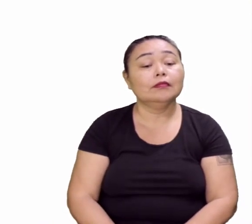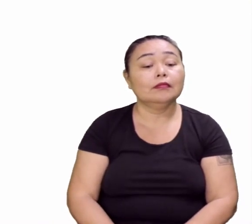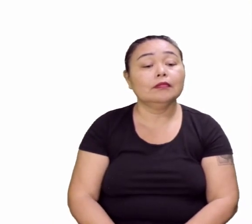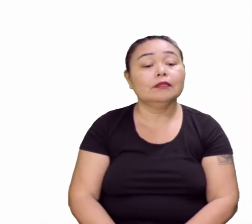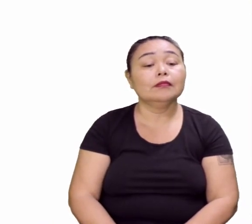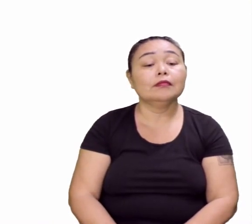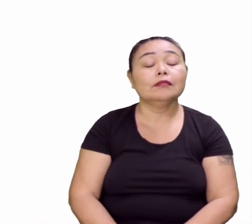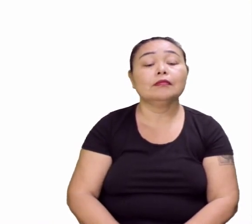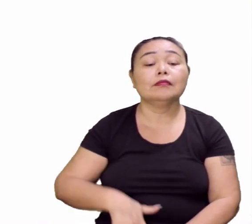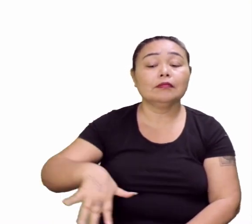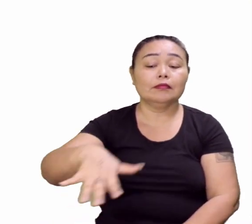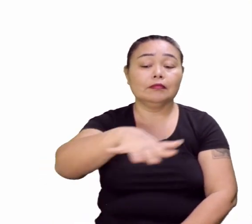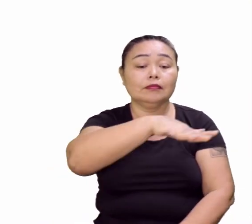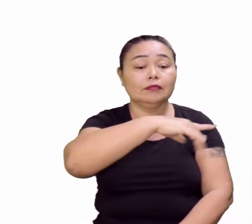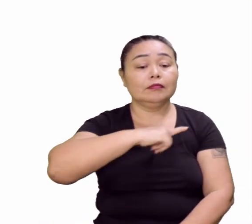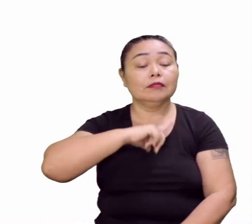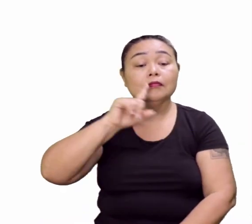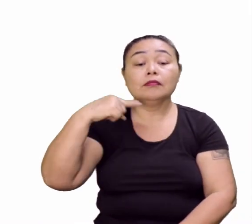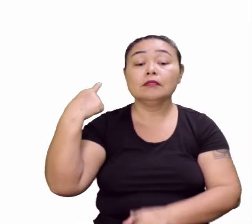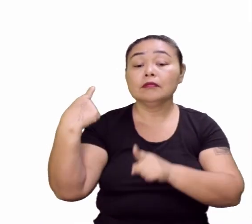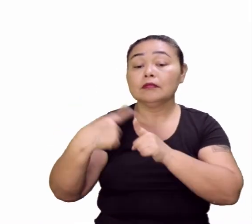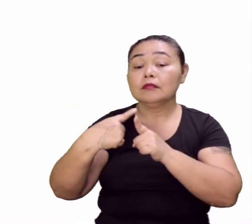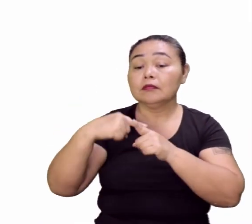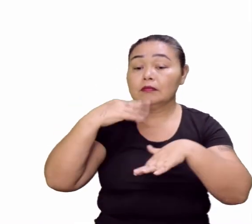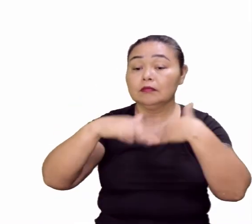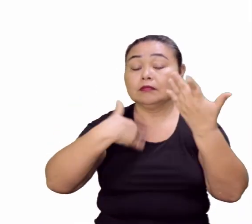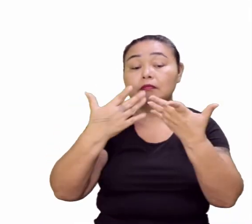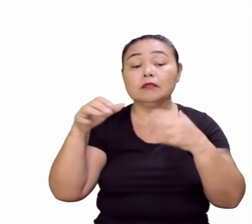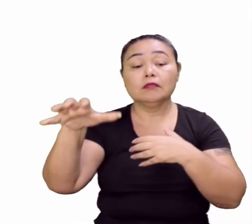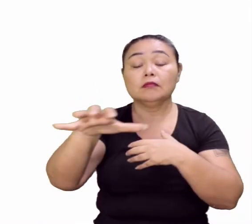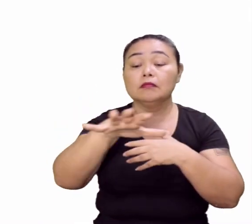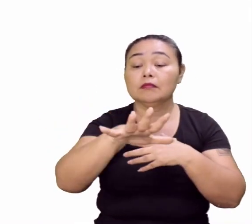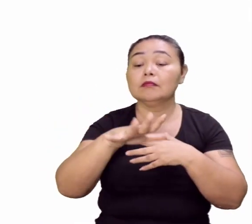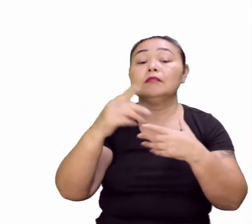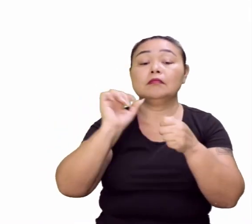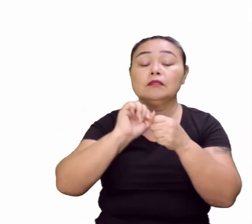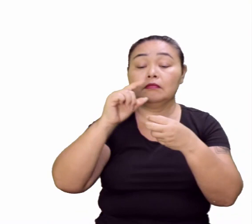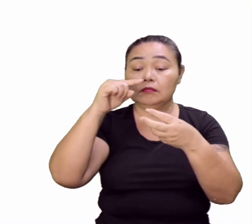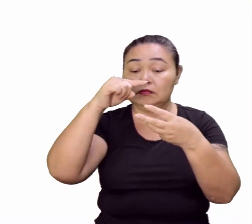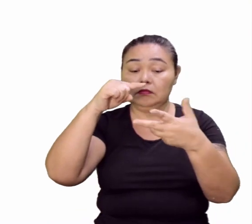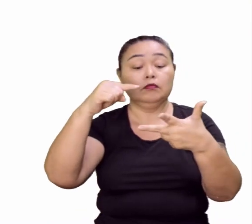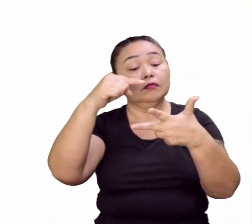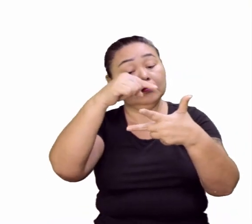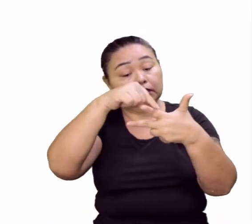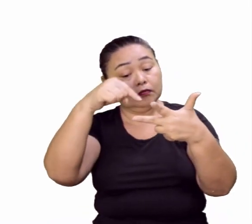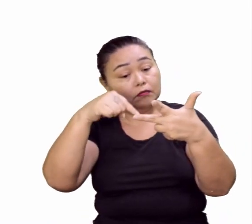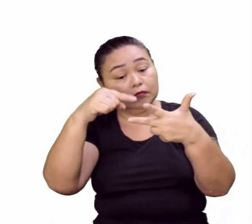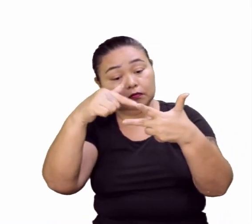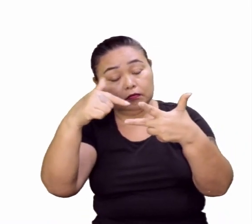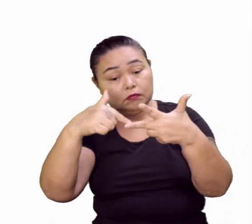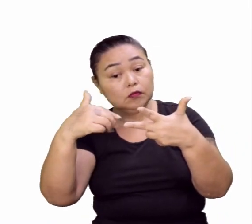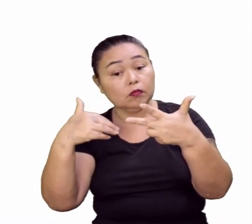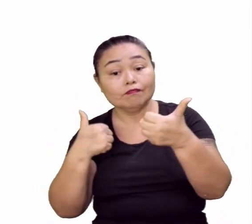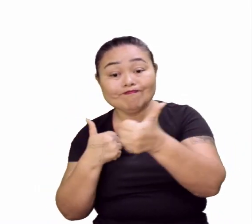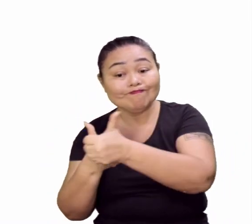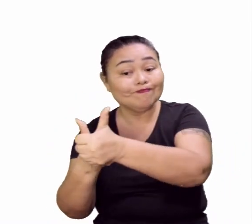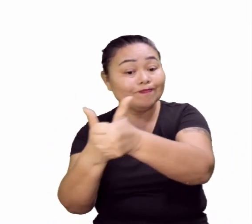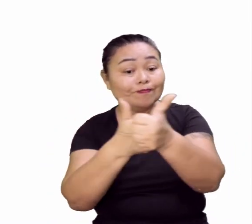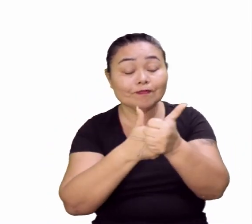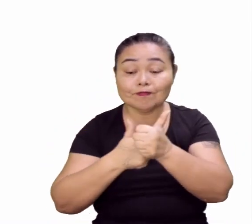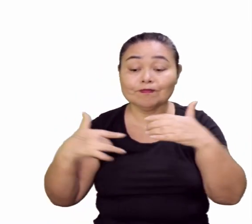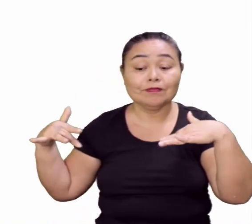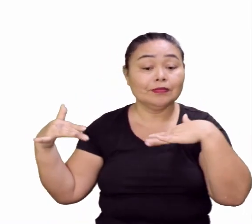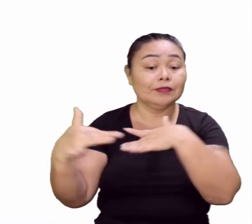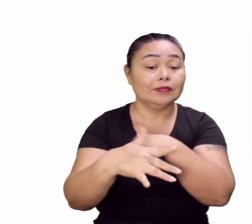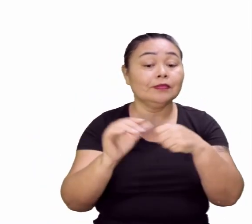áreas periféricas. Isso porque o desenvolvimento dos setores secundário e terciário não acompanhou o ritmo da